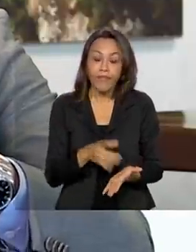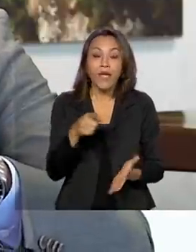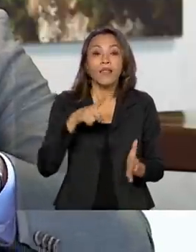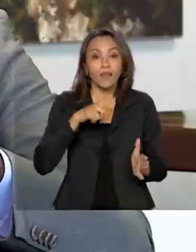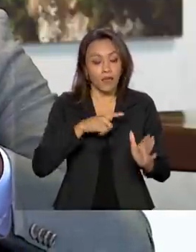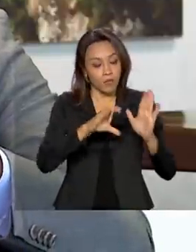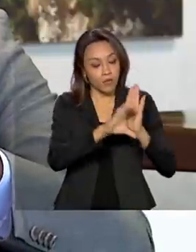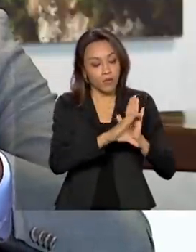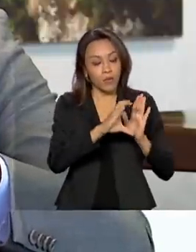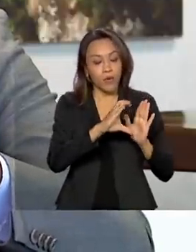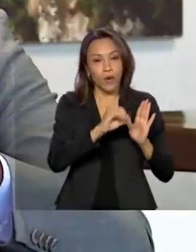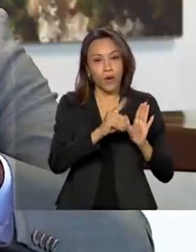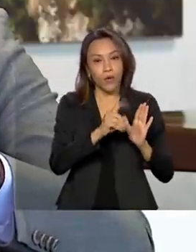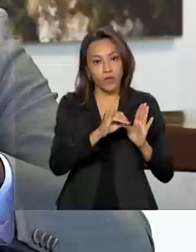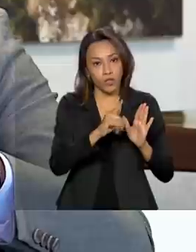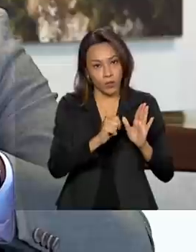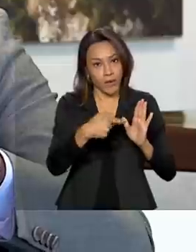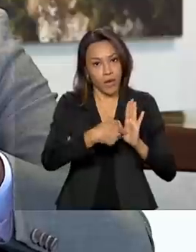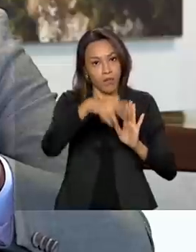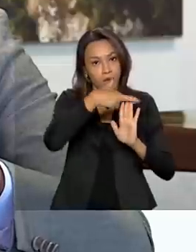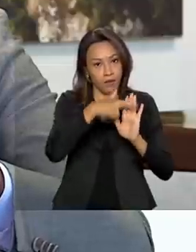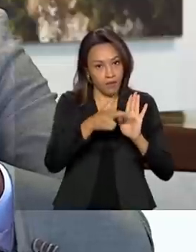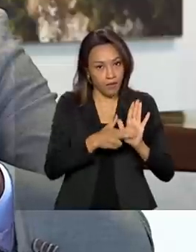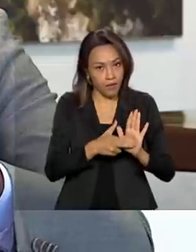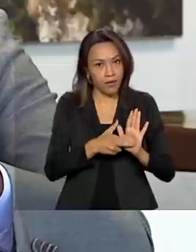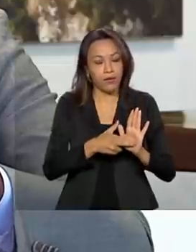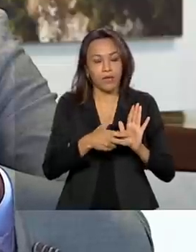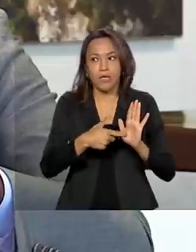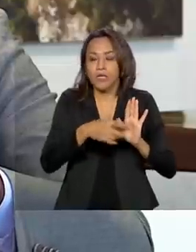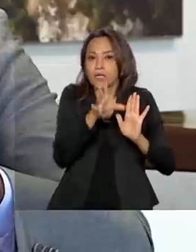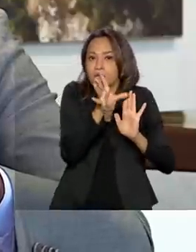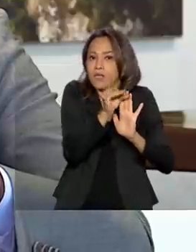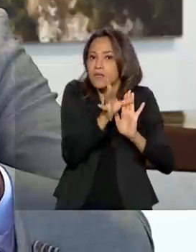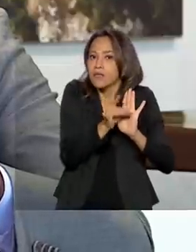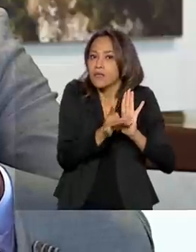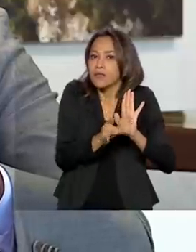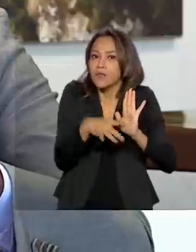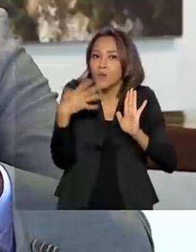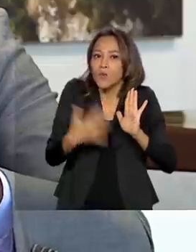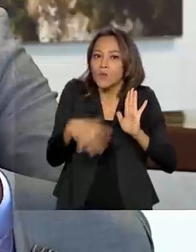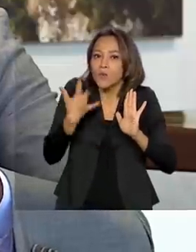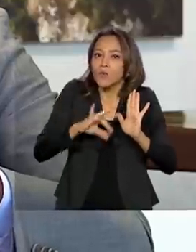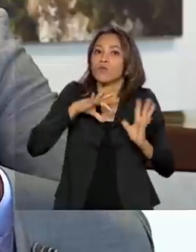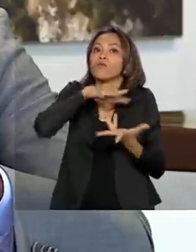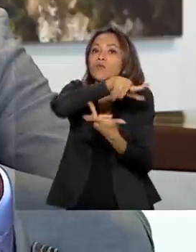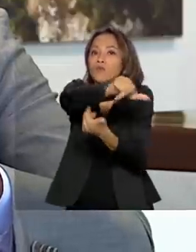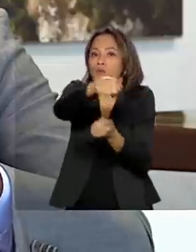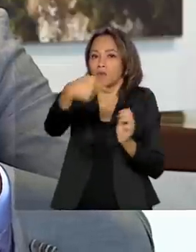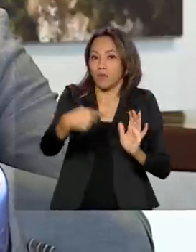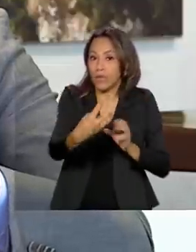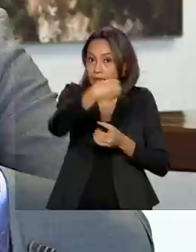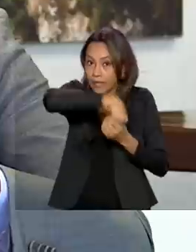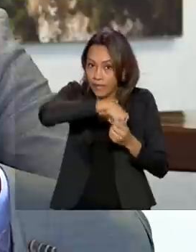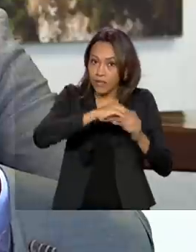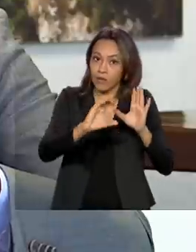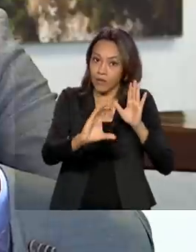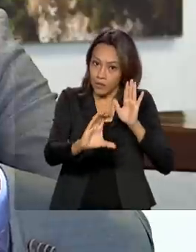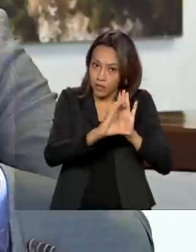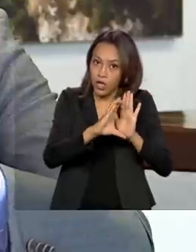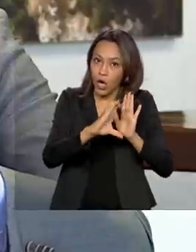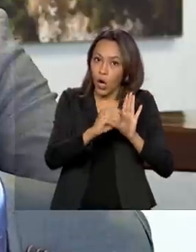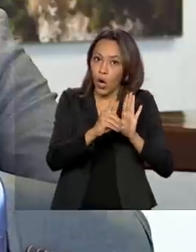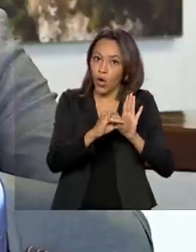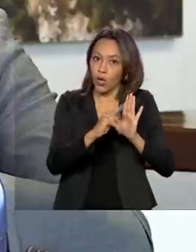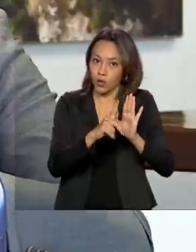Florestal, que é a norma ambiental mais restritiva do mundo. Dentro do Código Ambiental, do Código Florestal, você